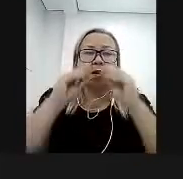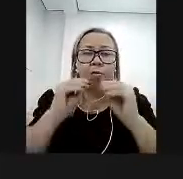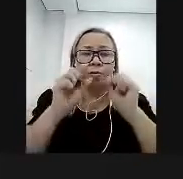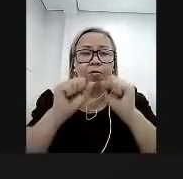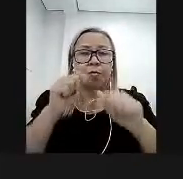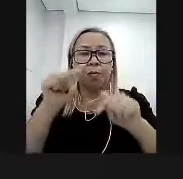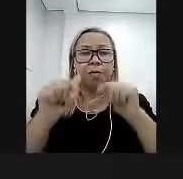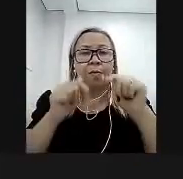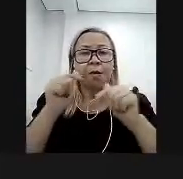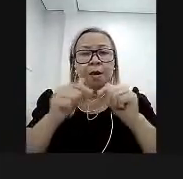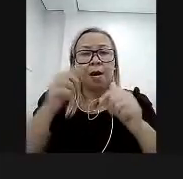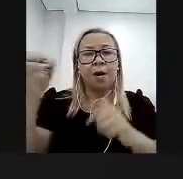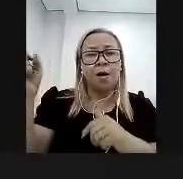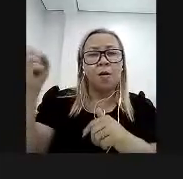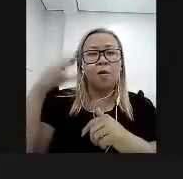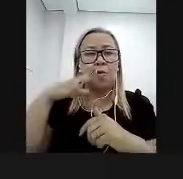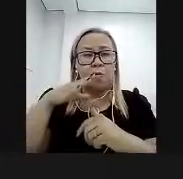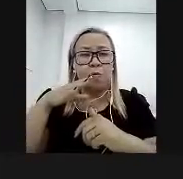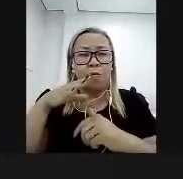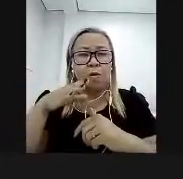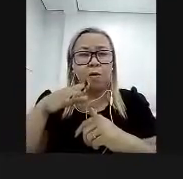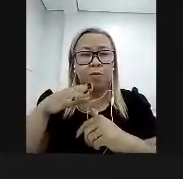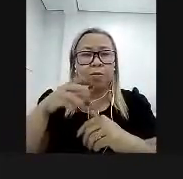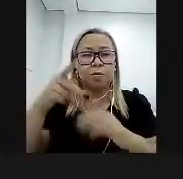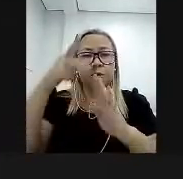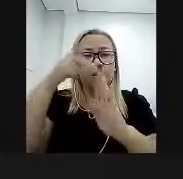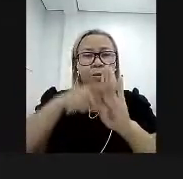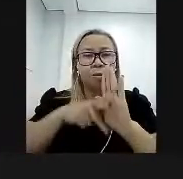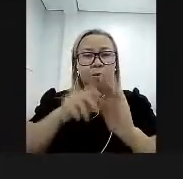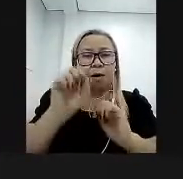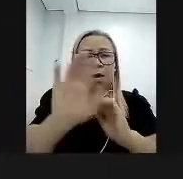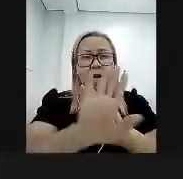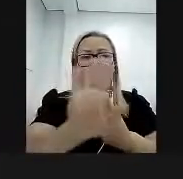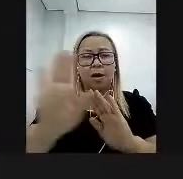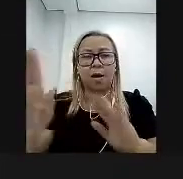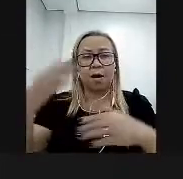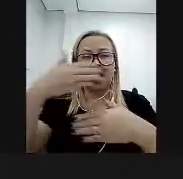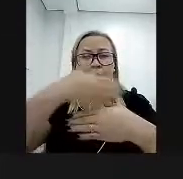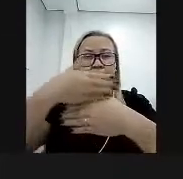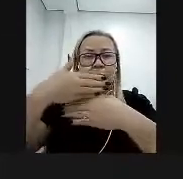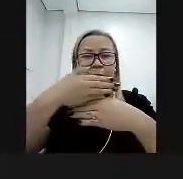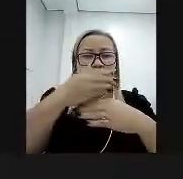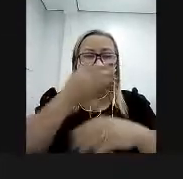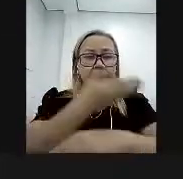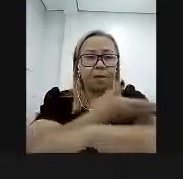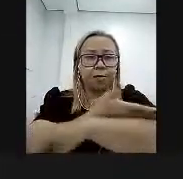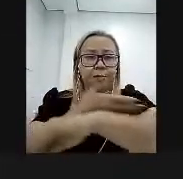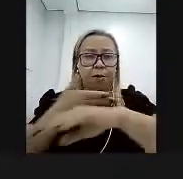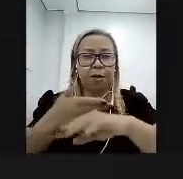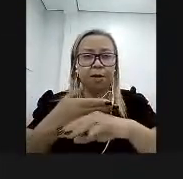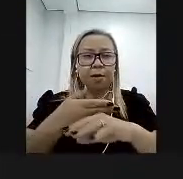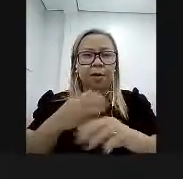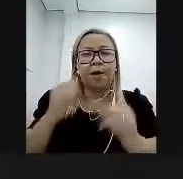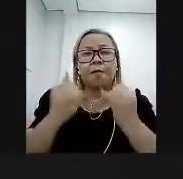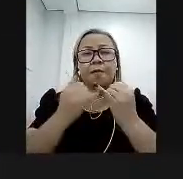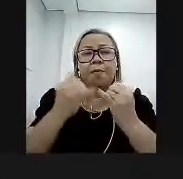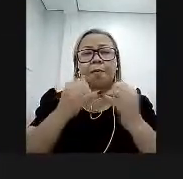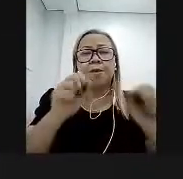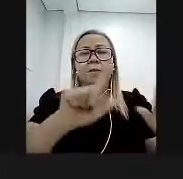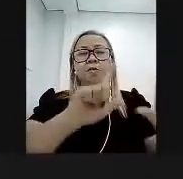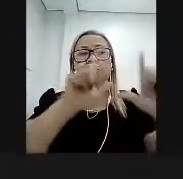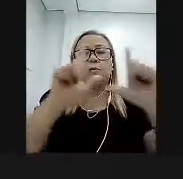uma luz que incide e vai projetar numa parede branca, que vai funcionar como uma tela, um reflexo de luz